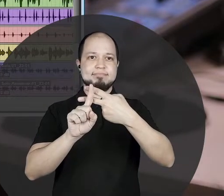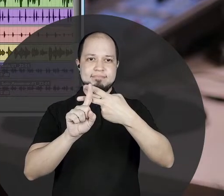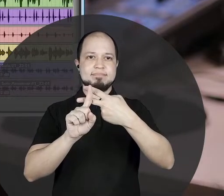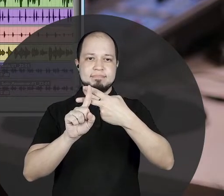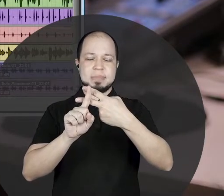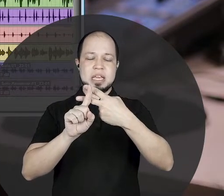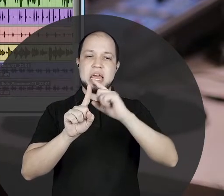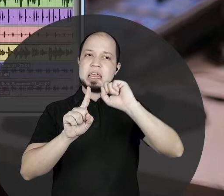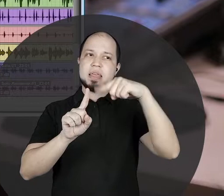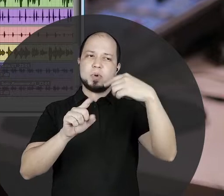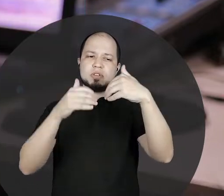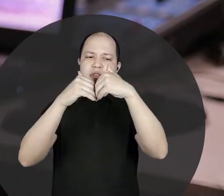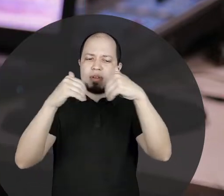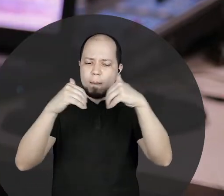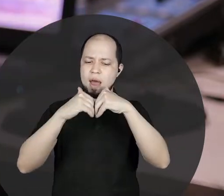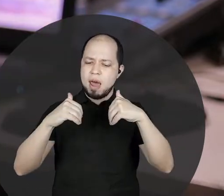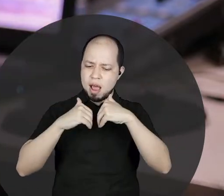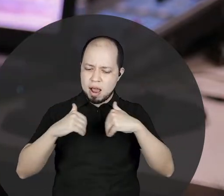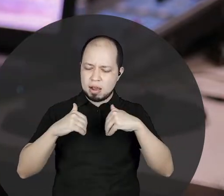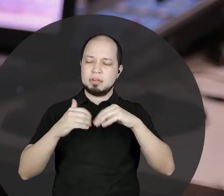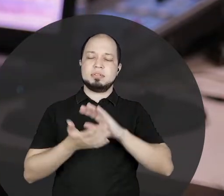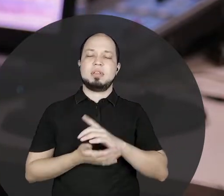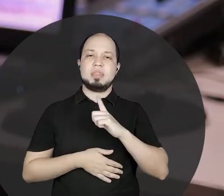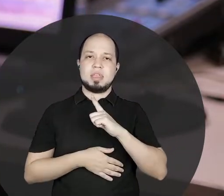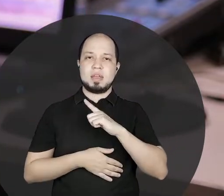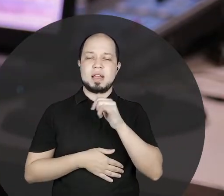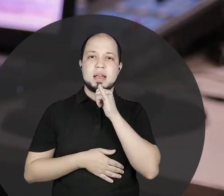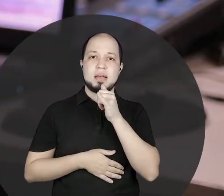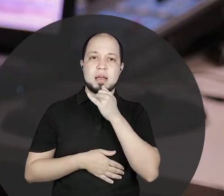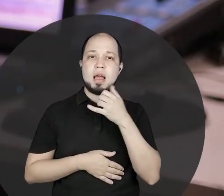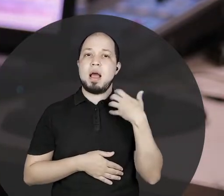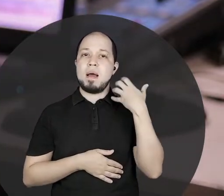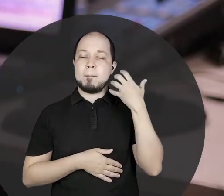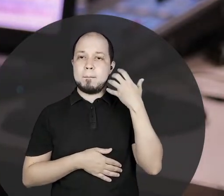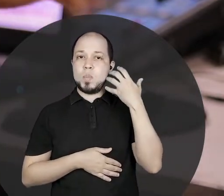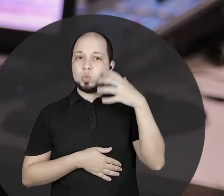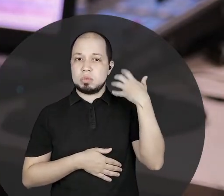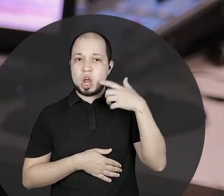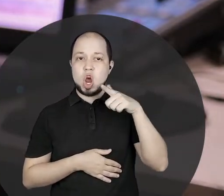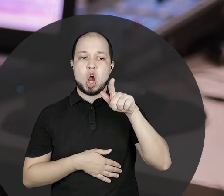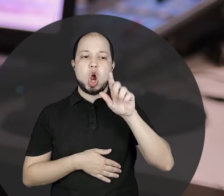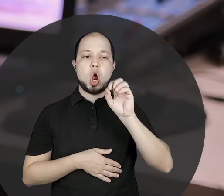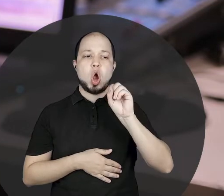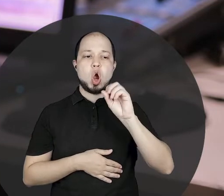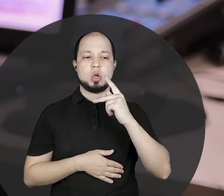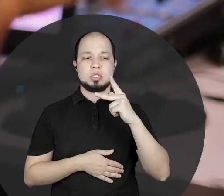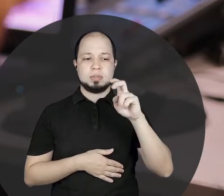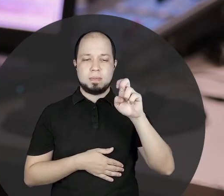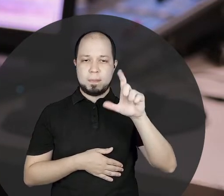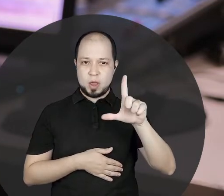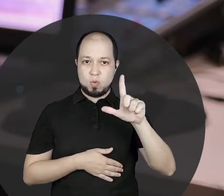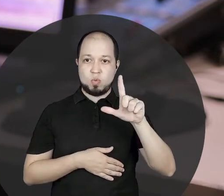e separando as bandas a partir disso. Tem um exemplo muito bom, que é de uma música que se chama Gospel, do Raul Seixas, que há muitos anos atrás ele